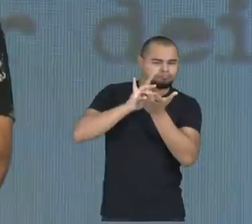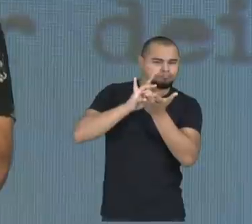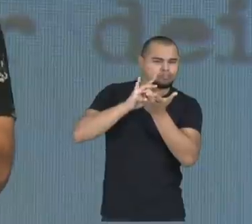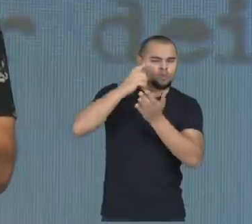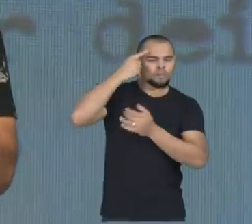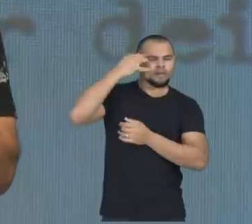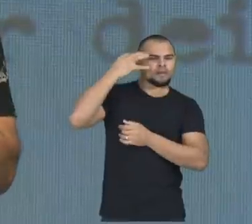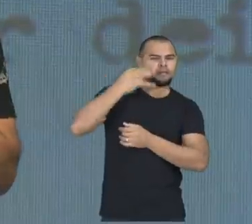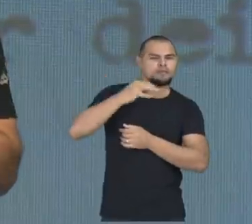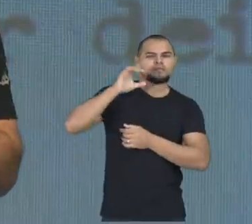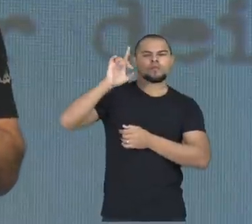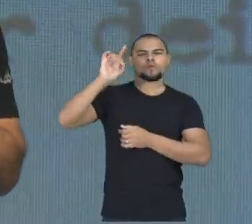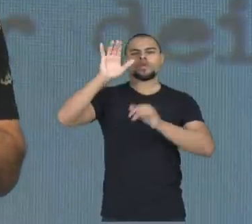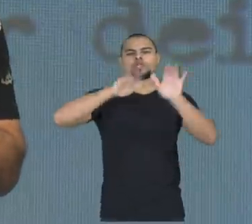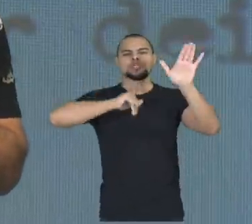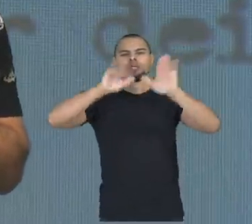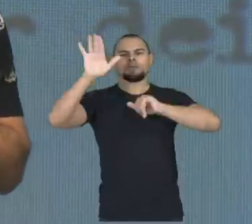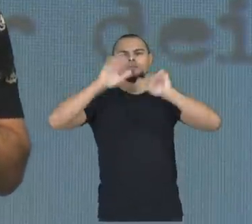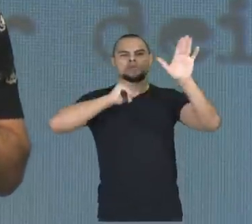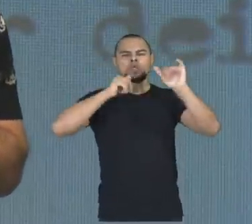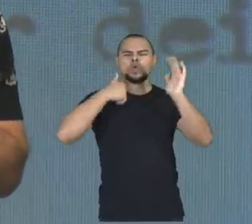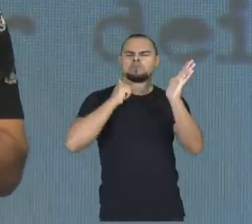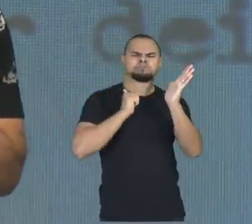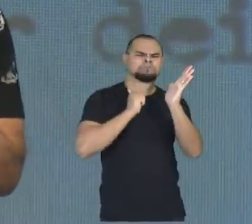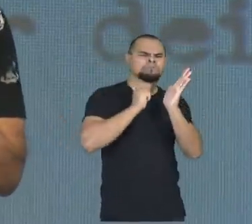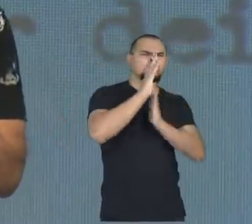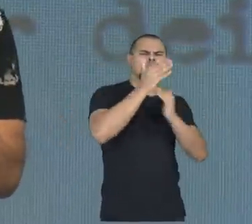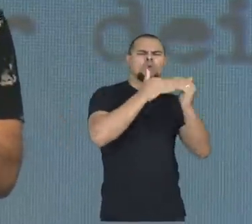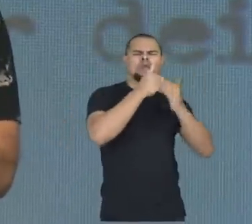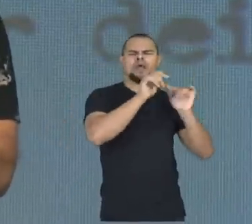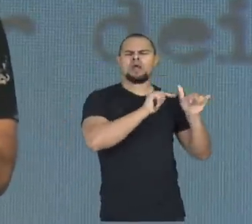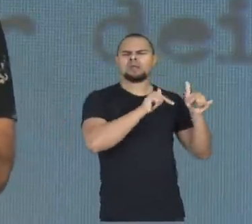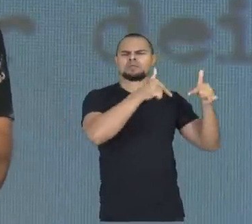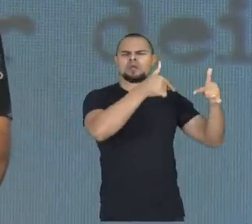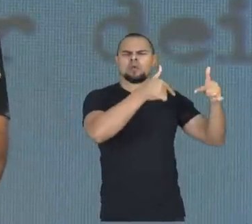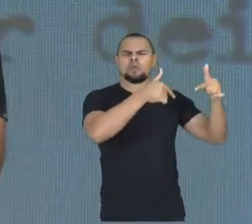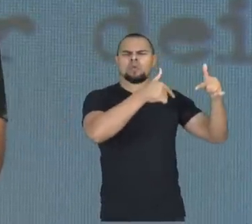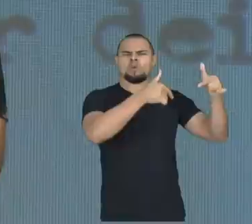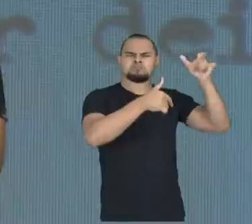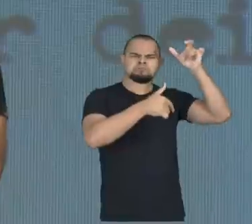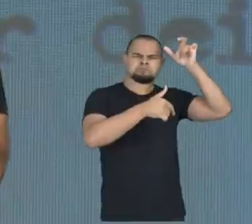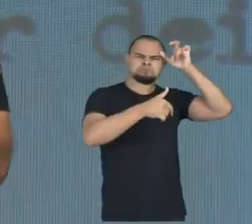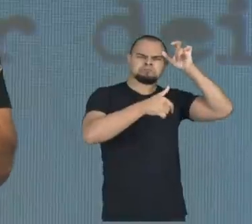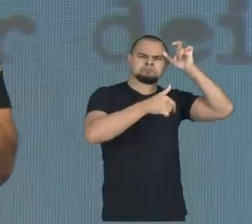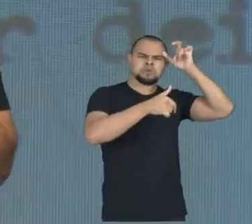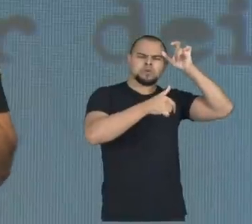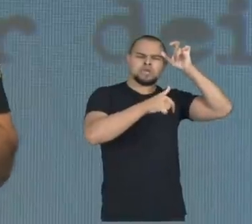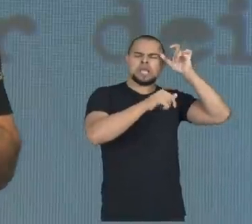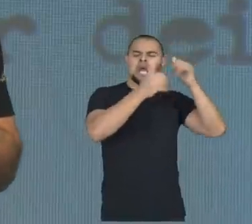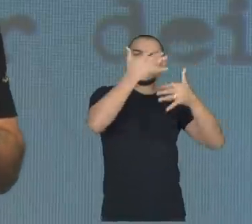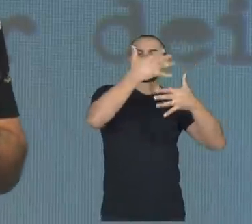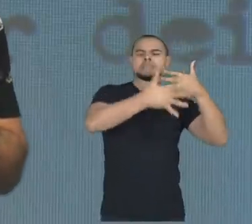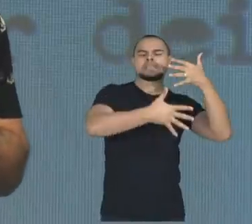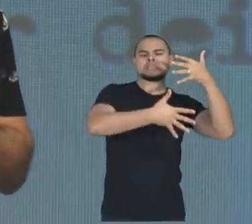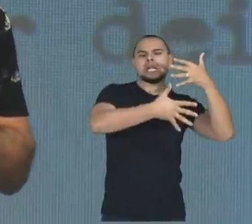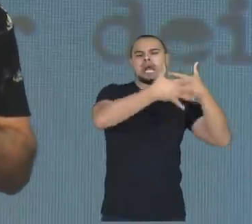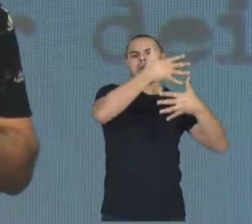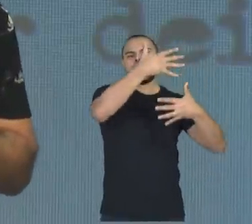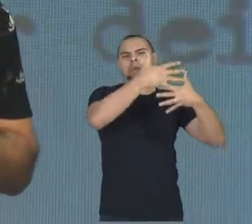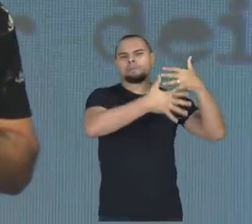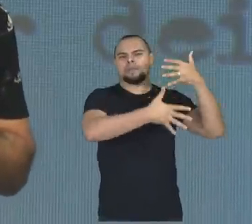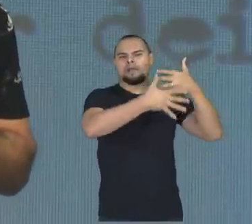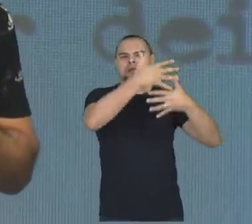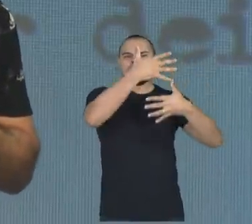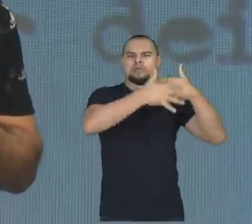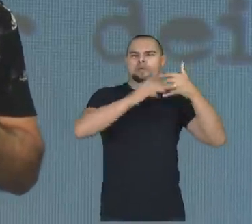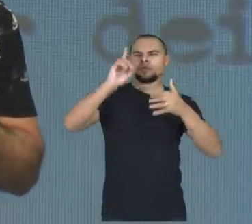sentindo chamado por Ele, eu repreendo agora qualquer ação das trevas nesse lugar a impedir que isso seja revelado ao corpo de